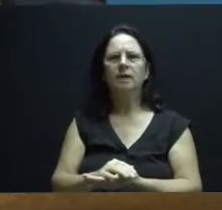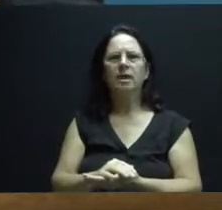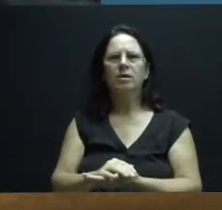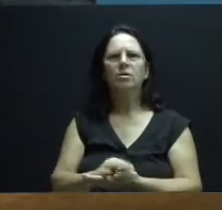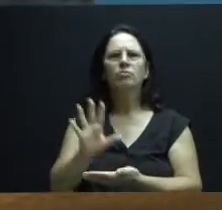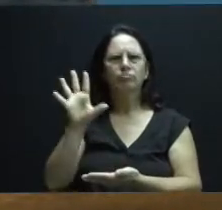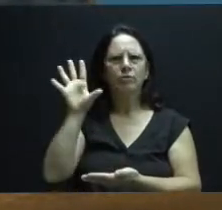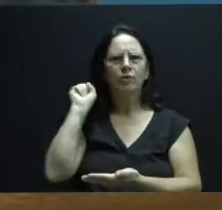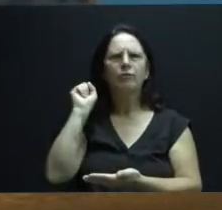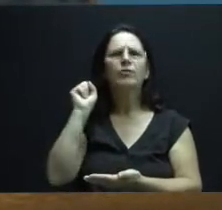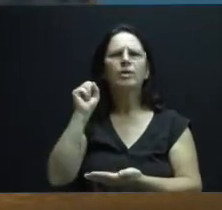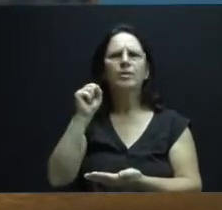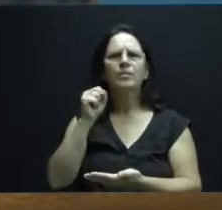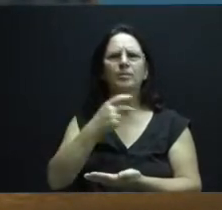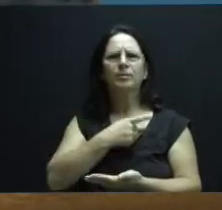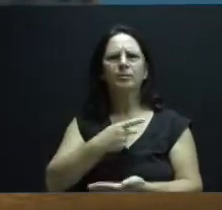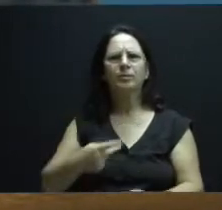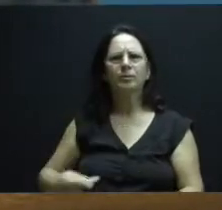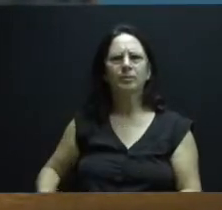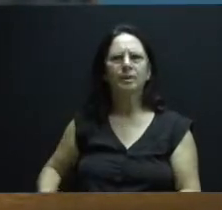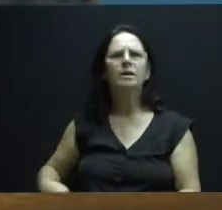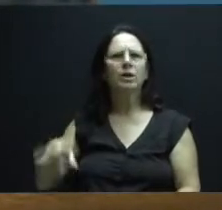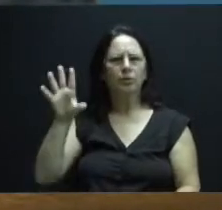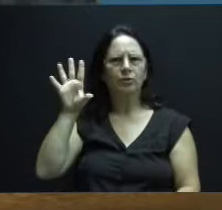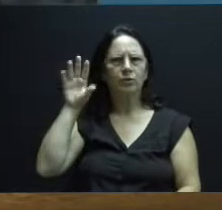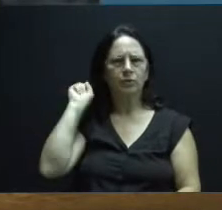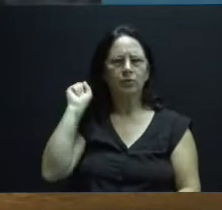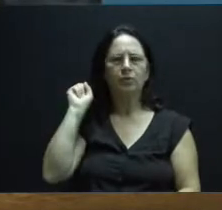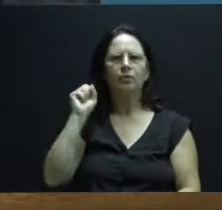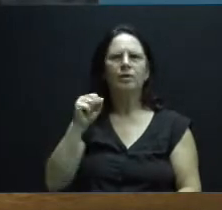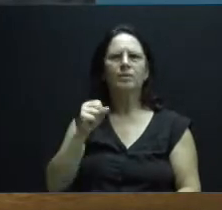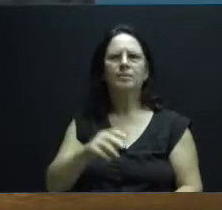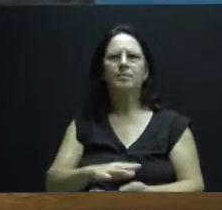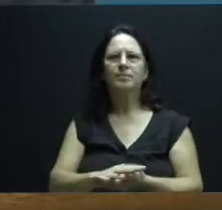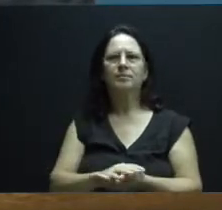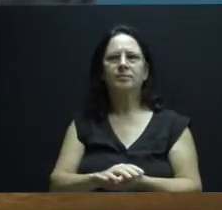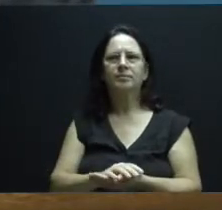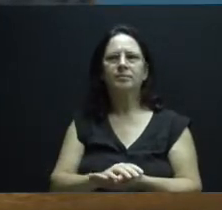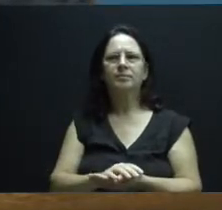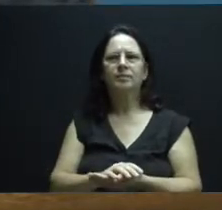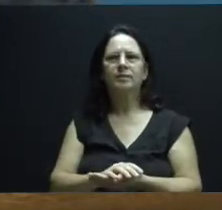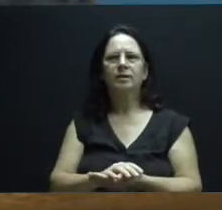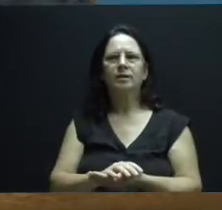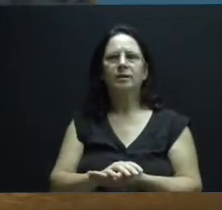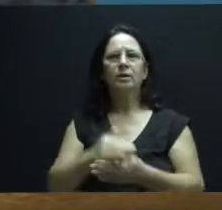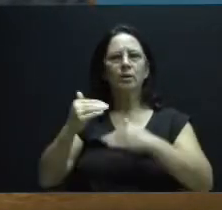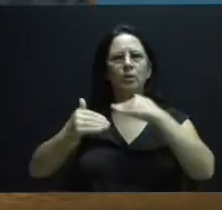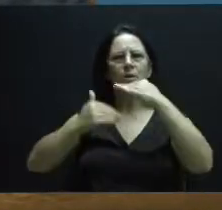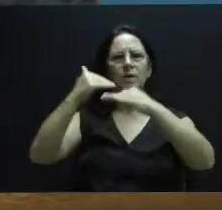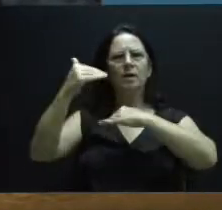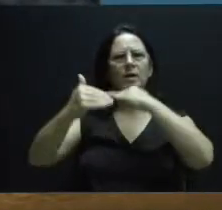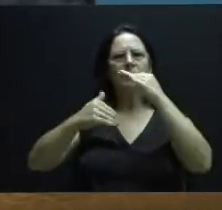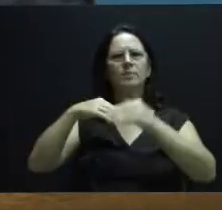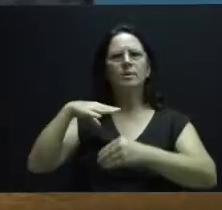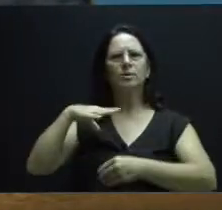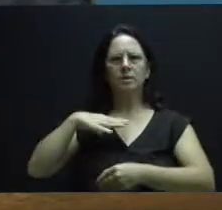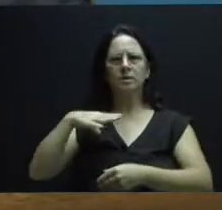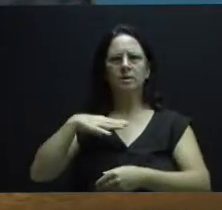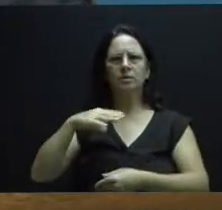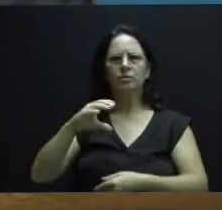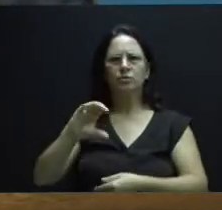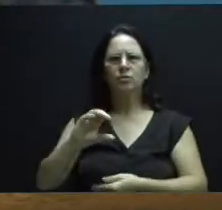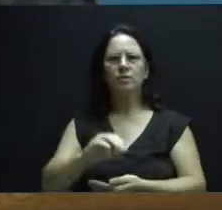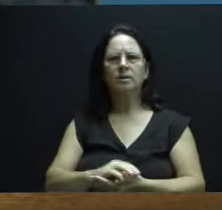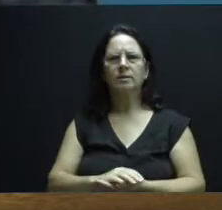dando uma entrevista eu li né e na tribuna falando com o crescimento do município seria é